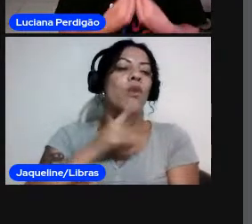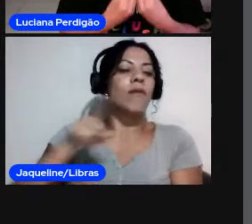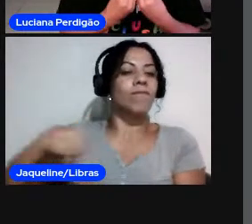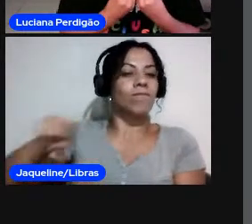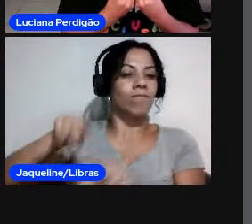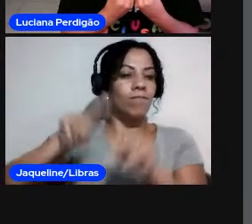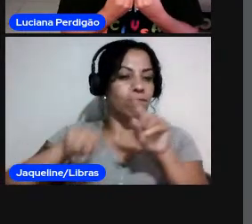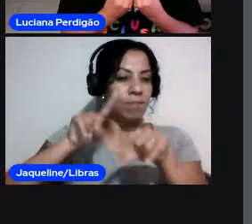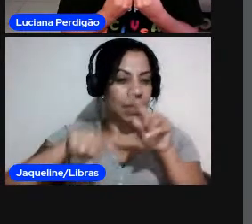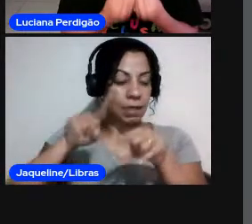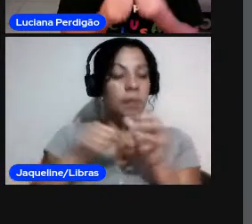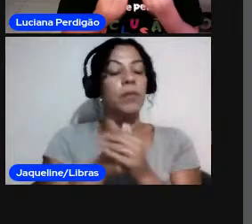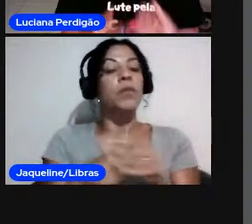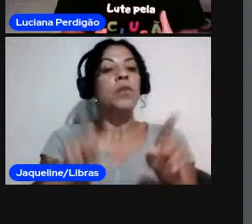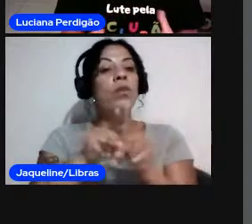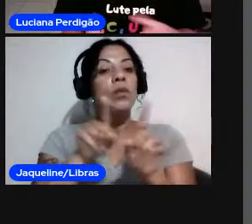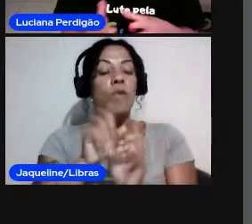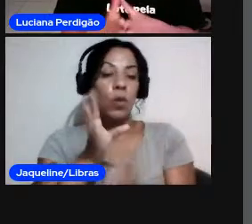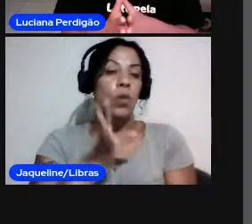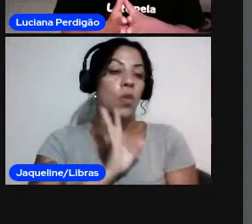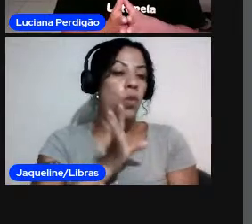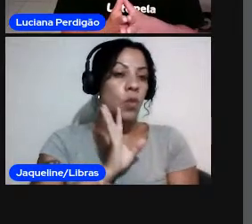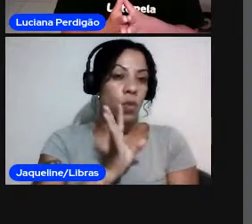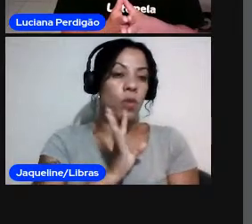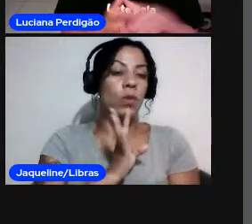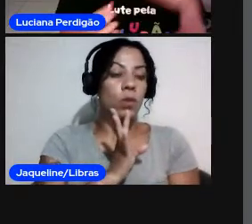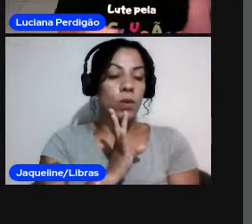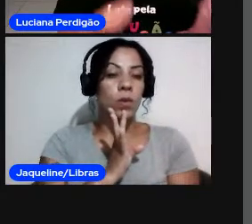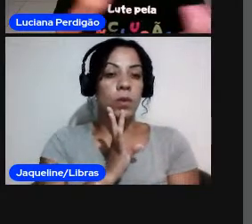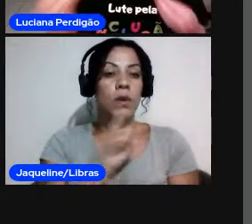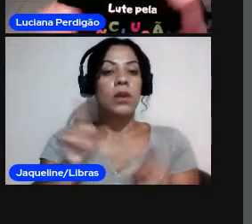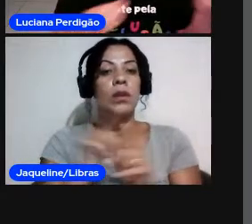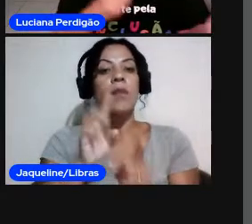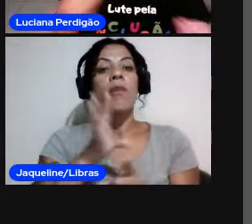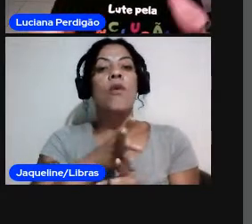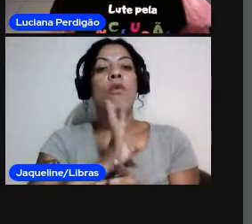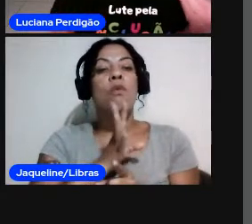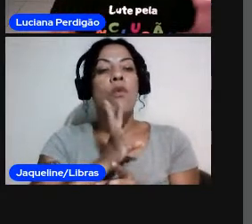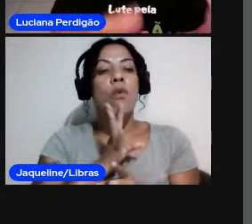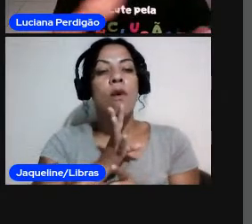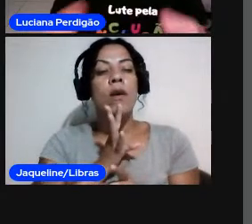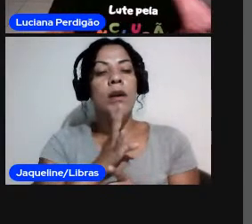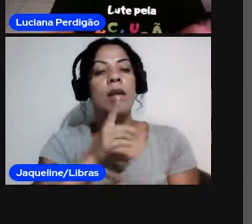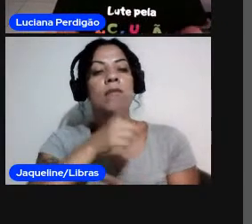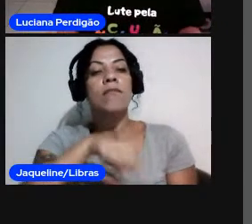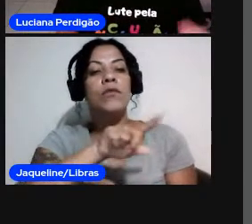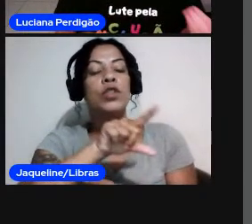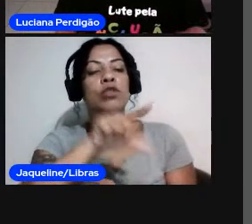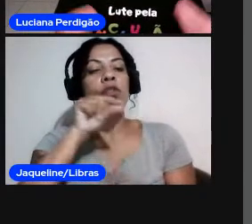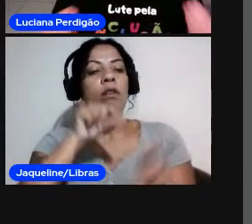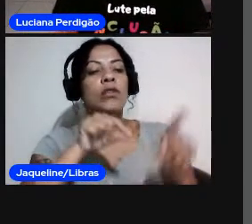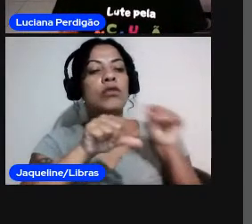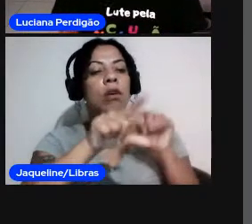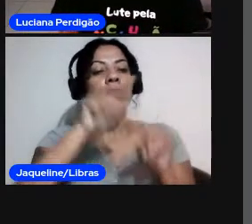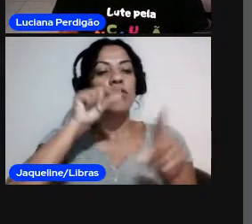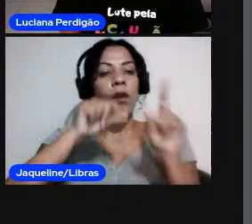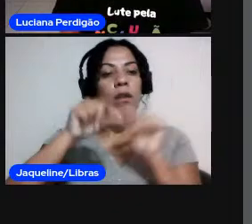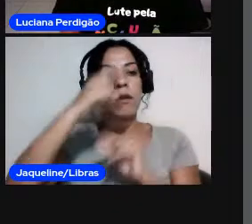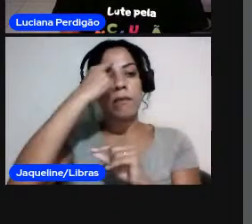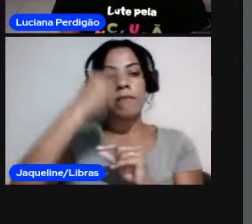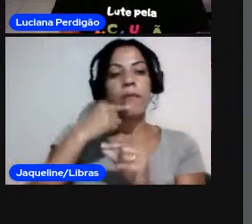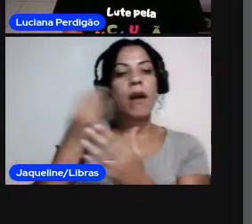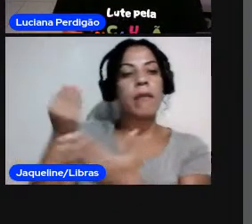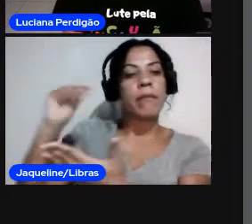conhecia boa parte das escolhas das imagens que foram colocadas